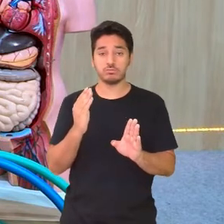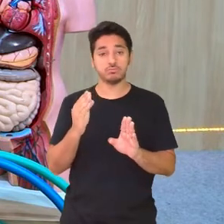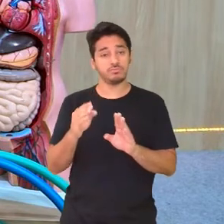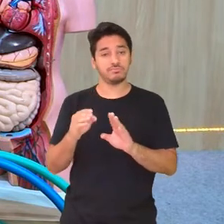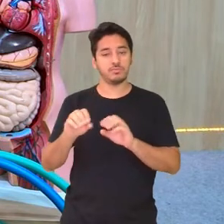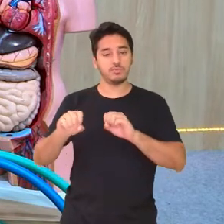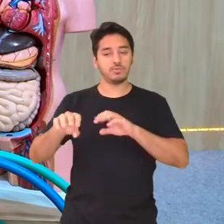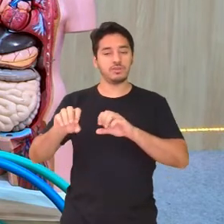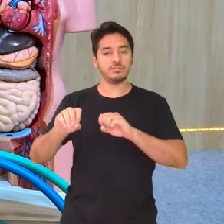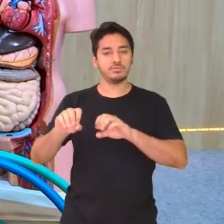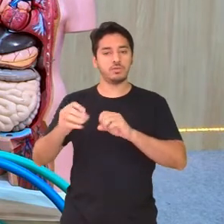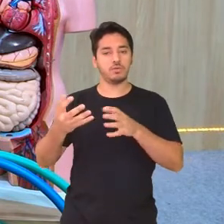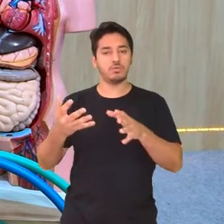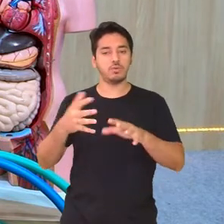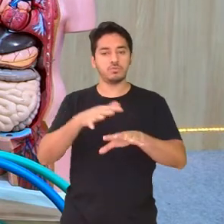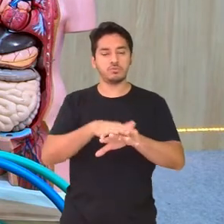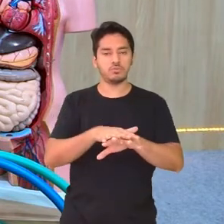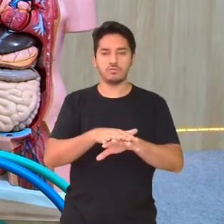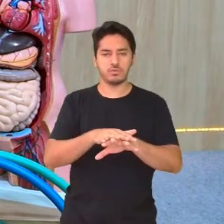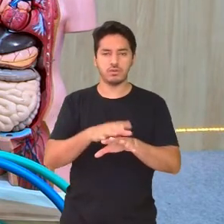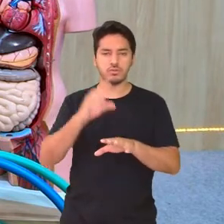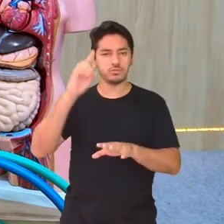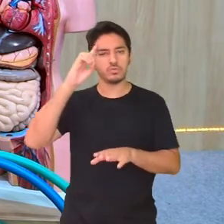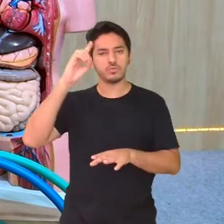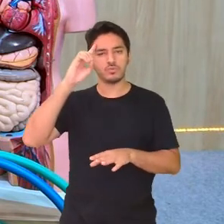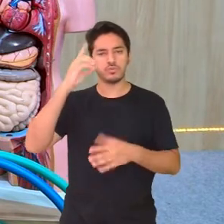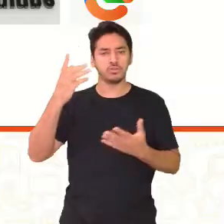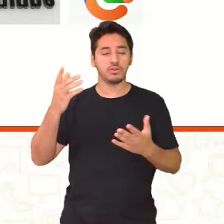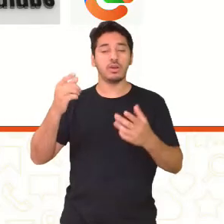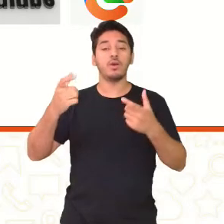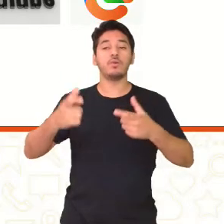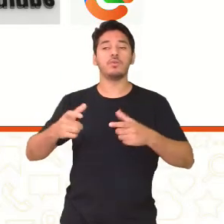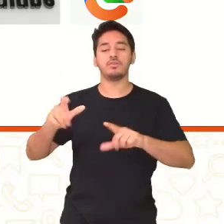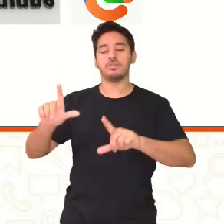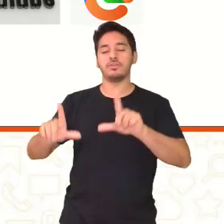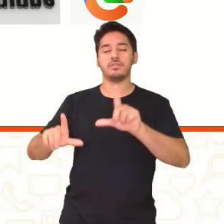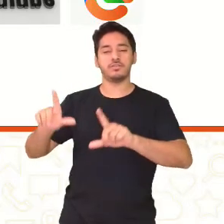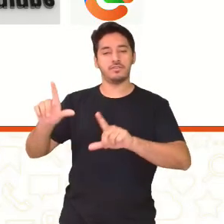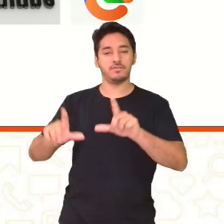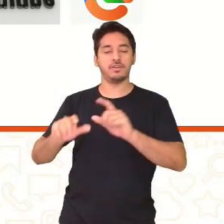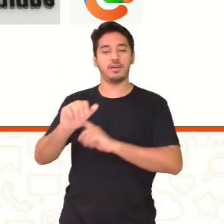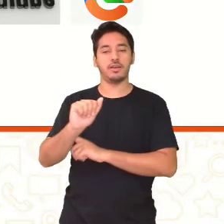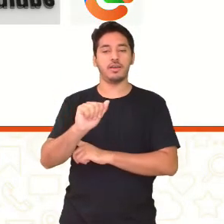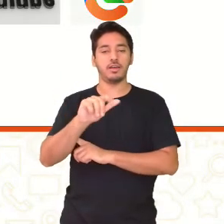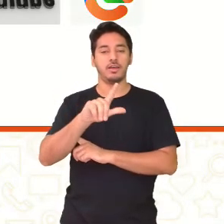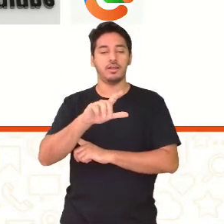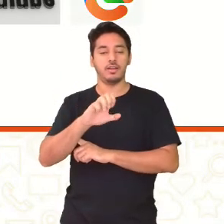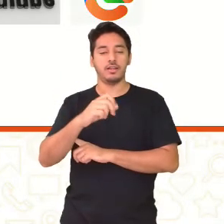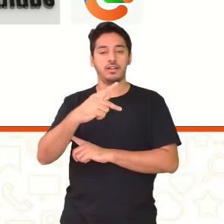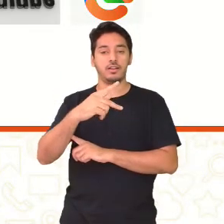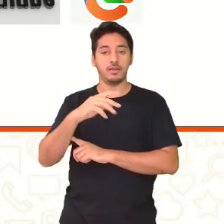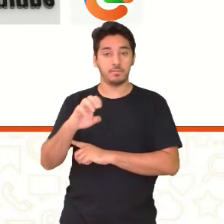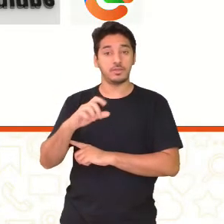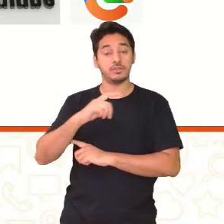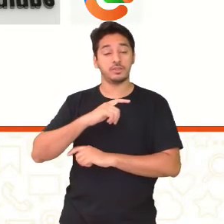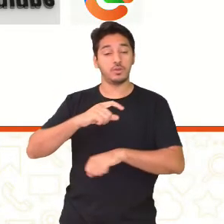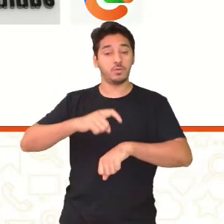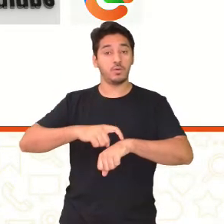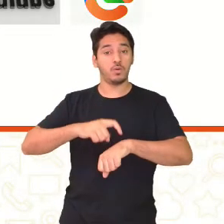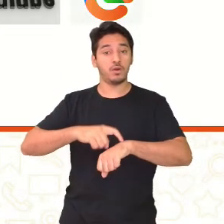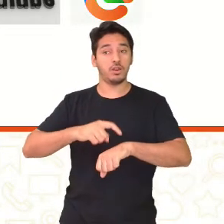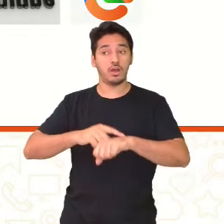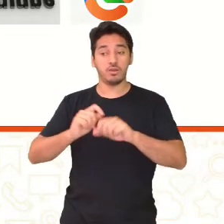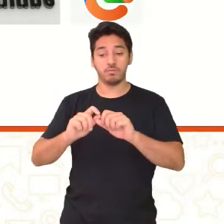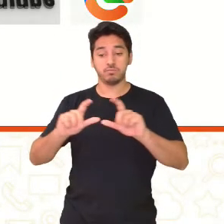da educação inclusiva diariamente na TV Alep, no horário das 8h45 às 9h, e também